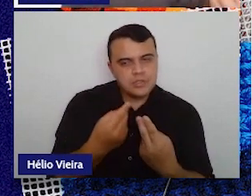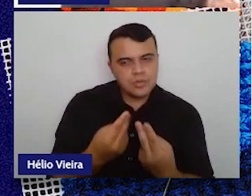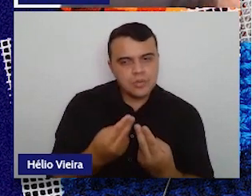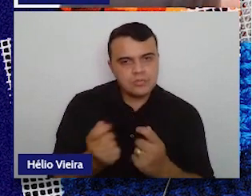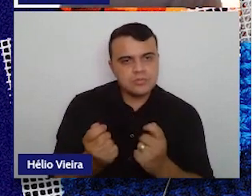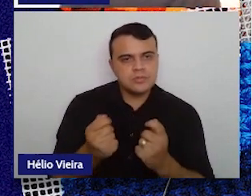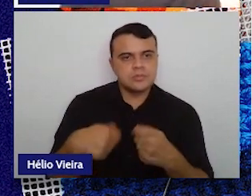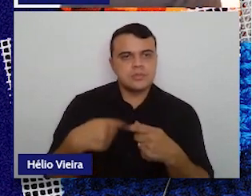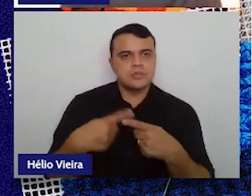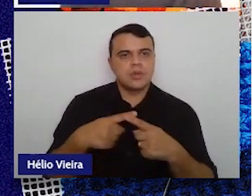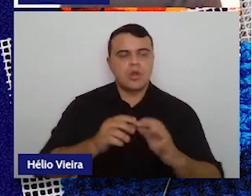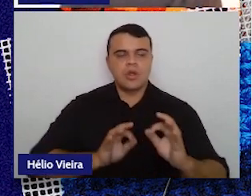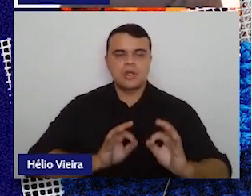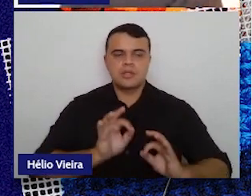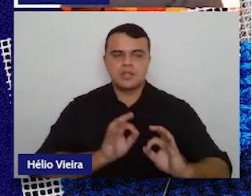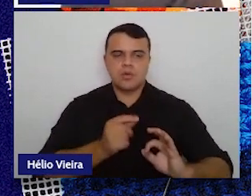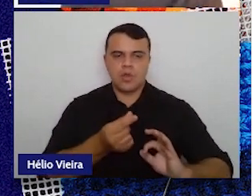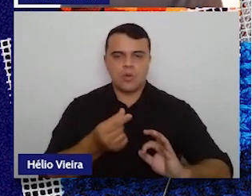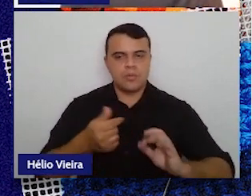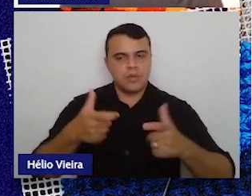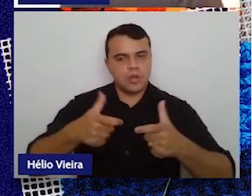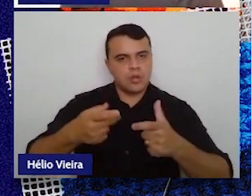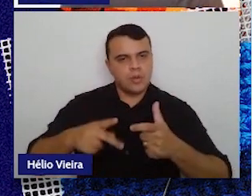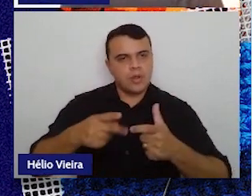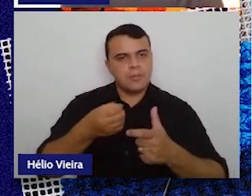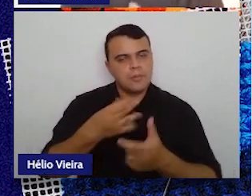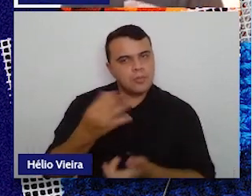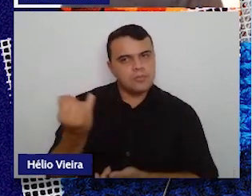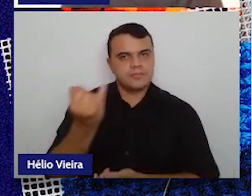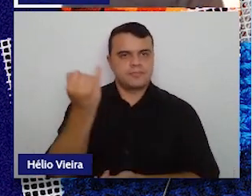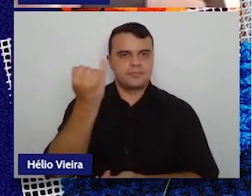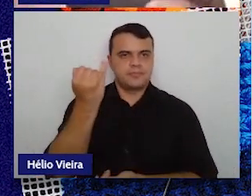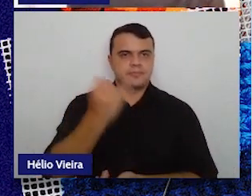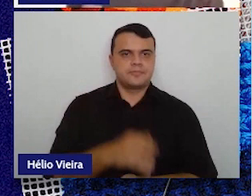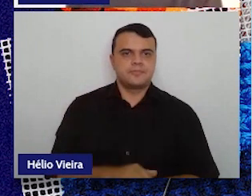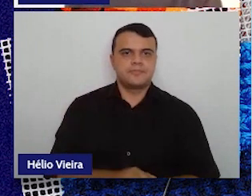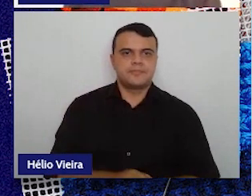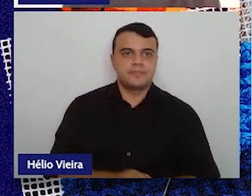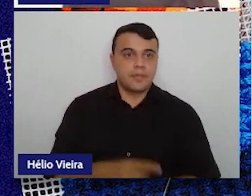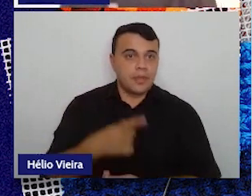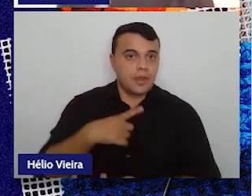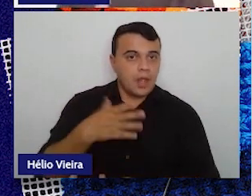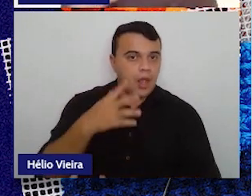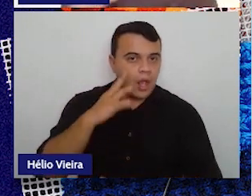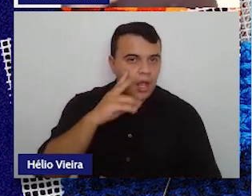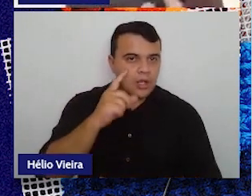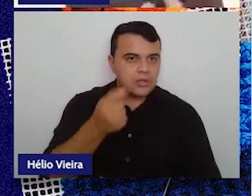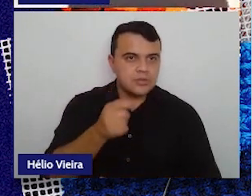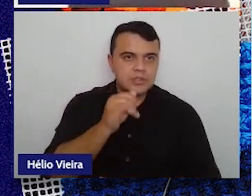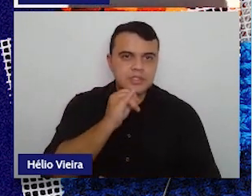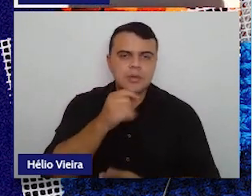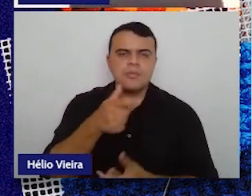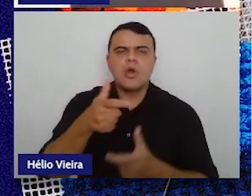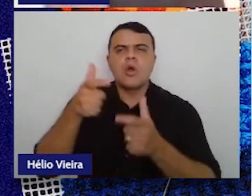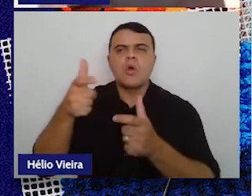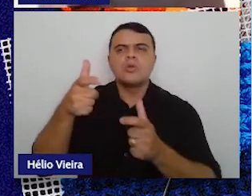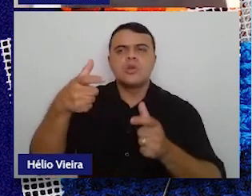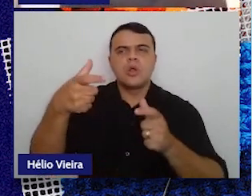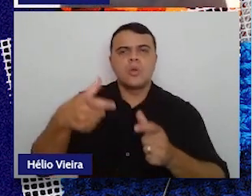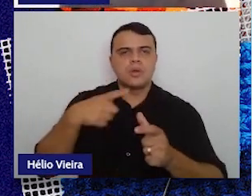uma estrutura econômica local muito significativa. E daí, onde que estão